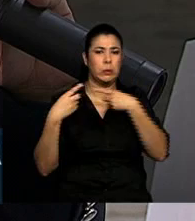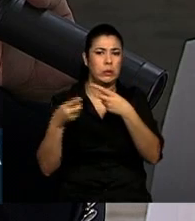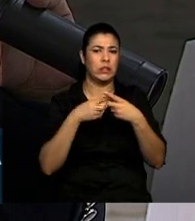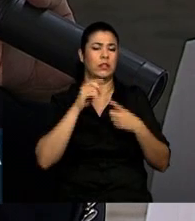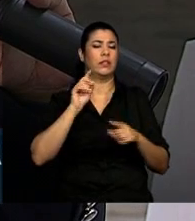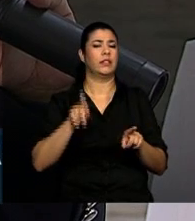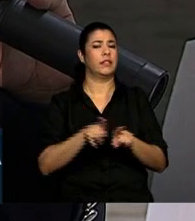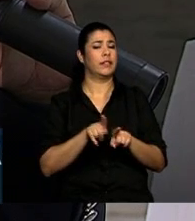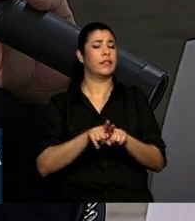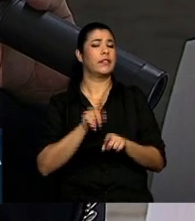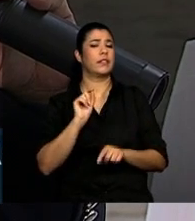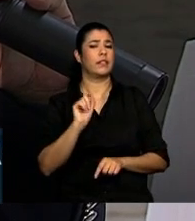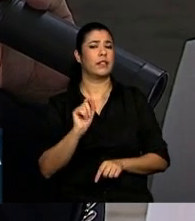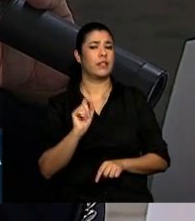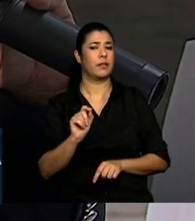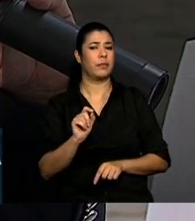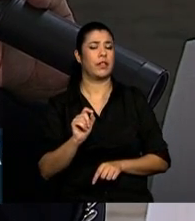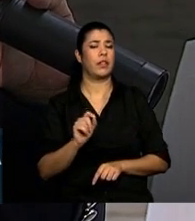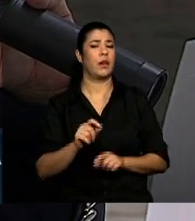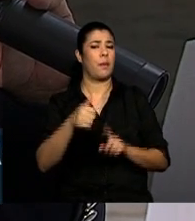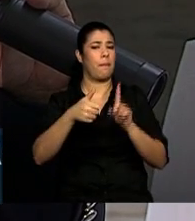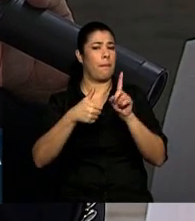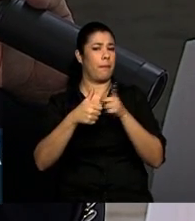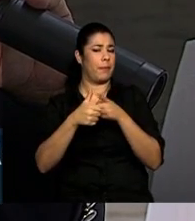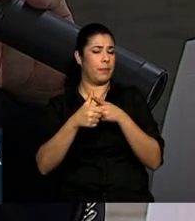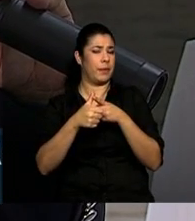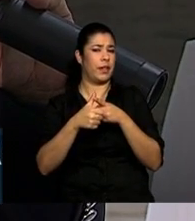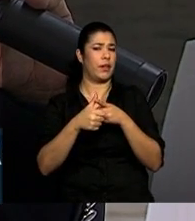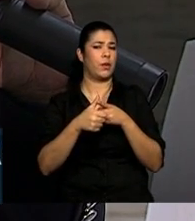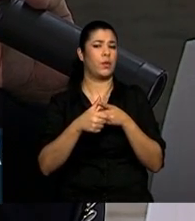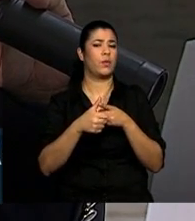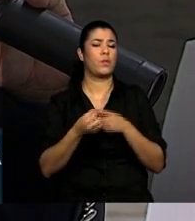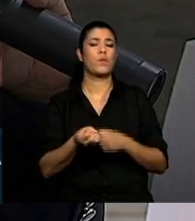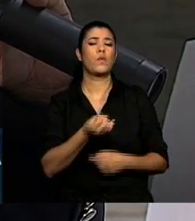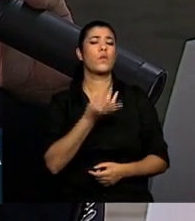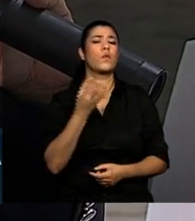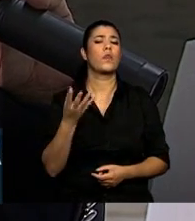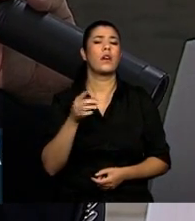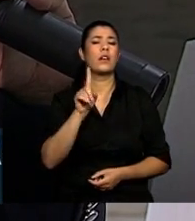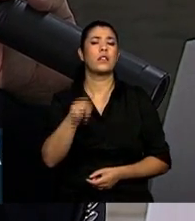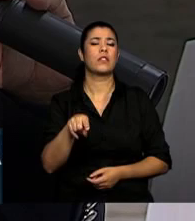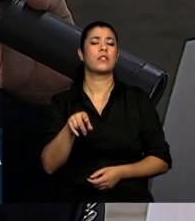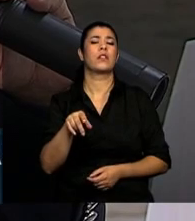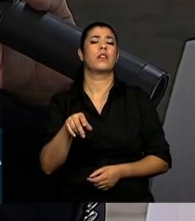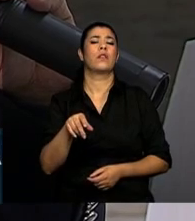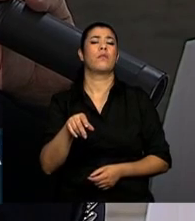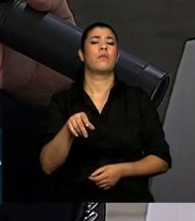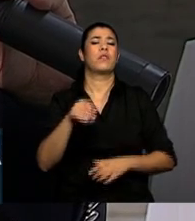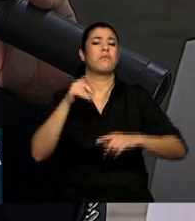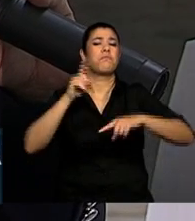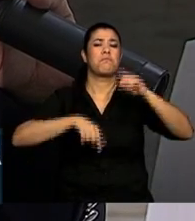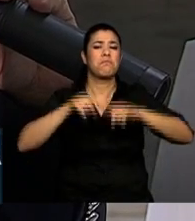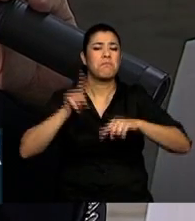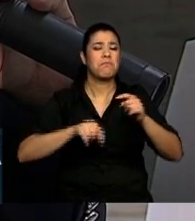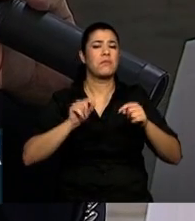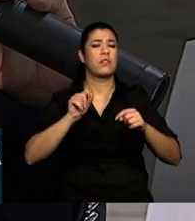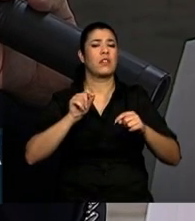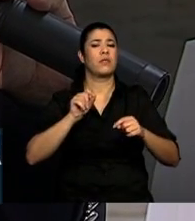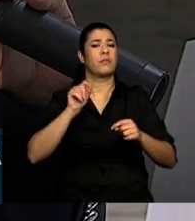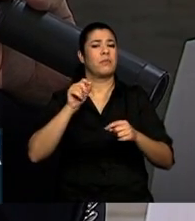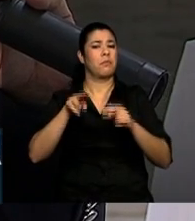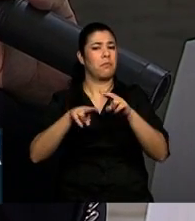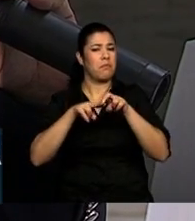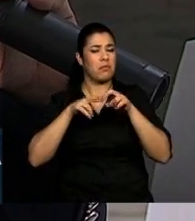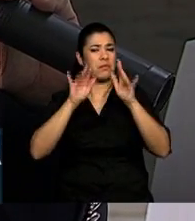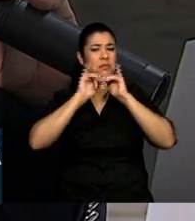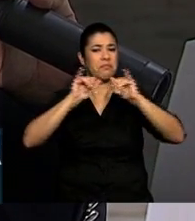eh as medidas eh em relação ao seguro desemprego que tá sendo contestado